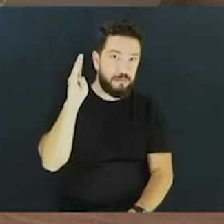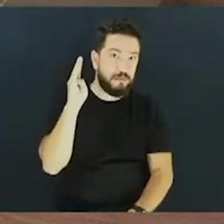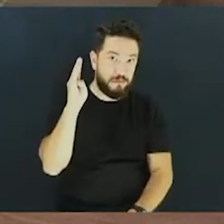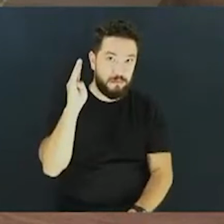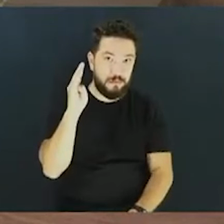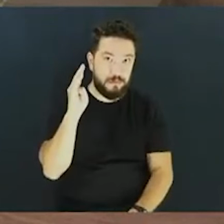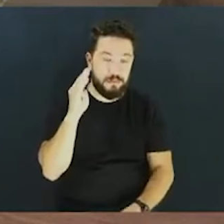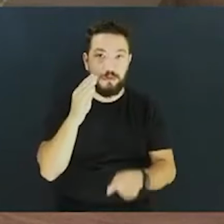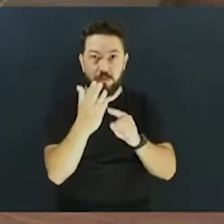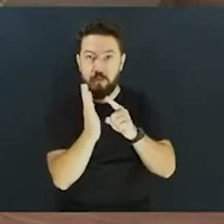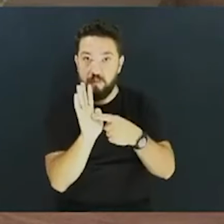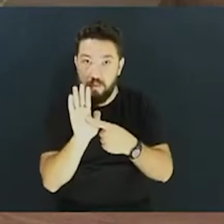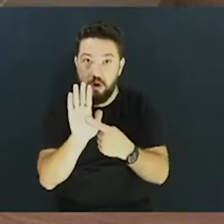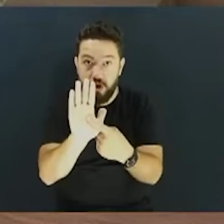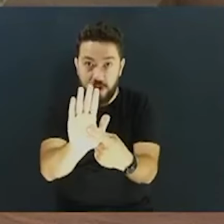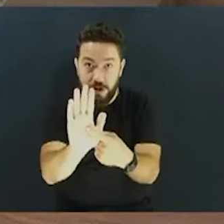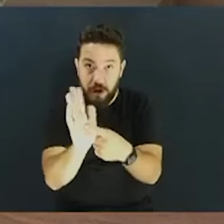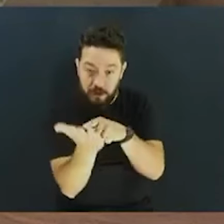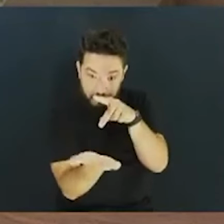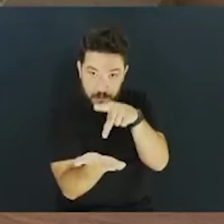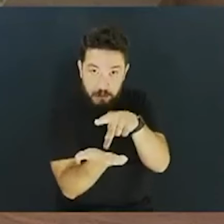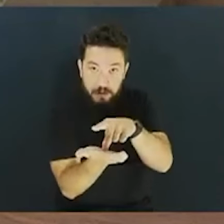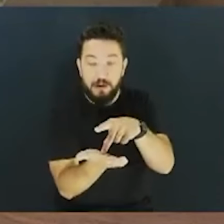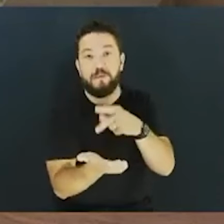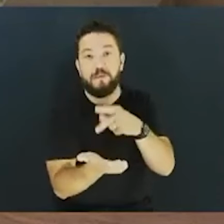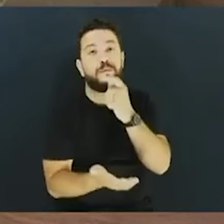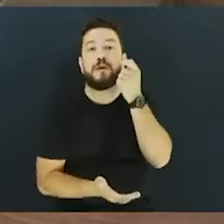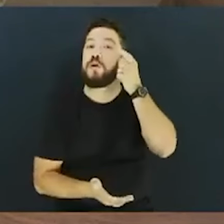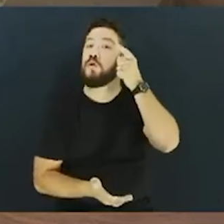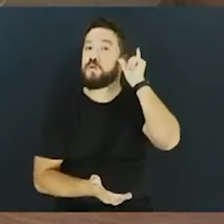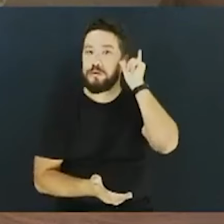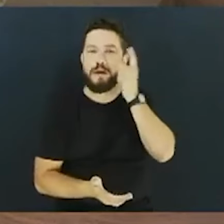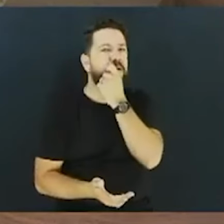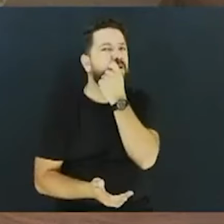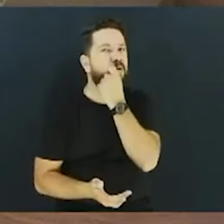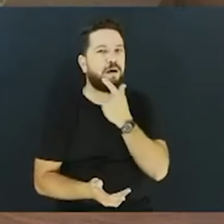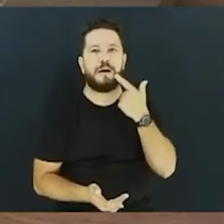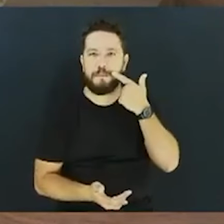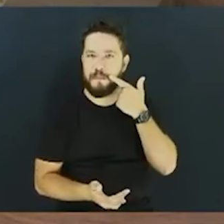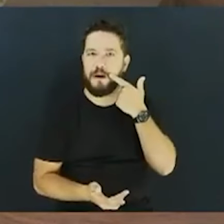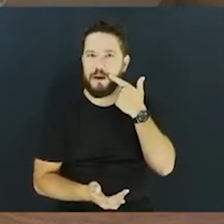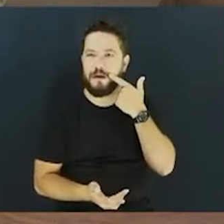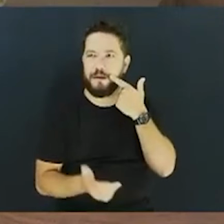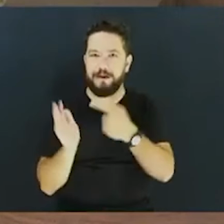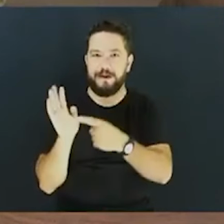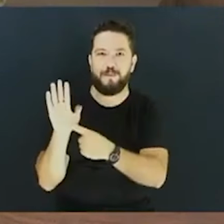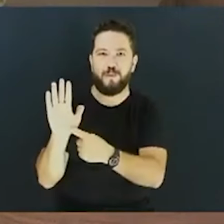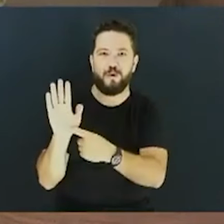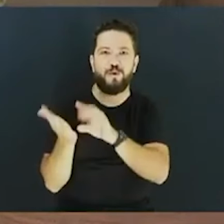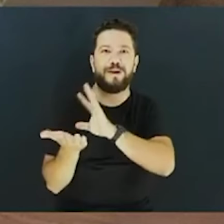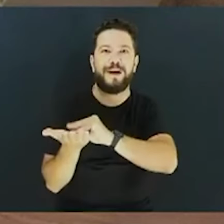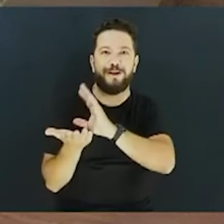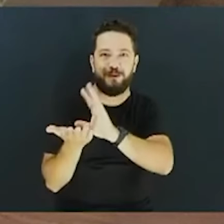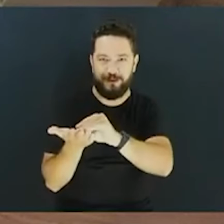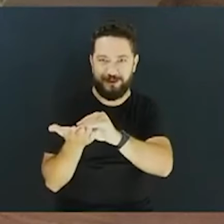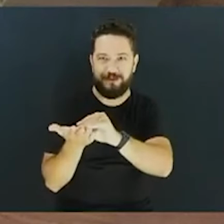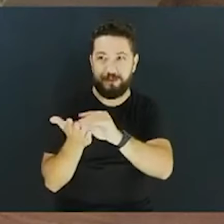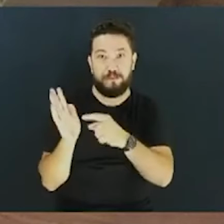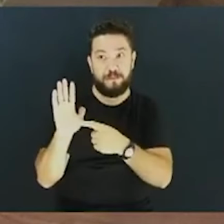tivemos aqui na tribuna a vereadora Amália, que trouxe alguns dados que nós precisamos corrigir.